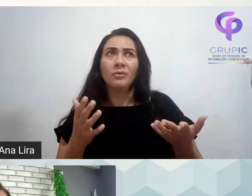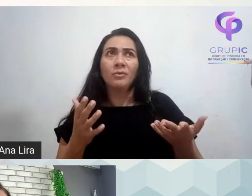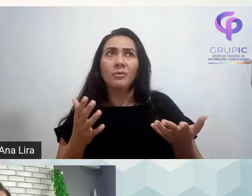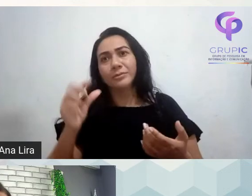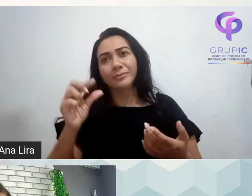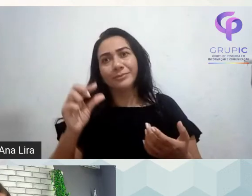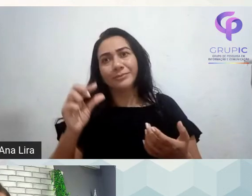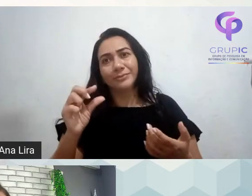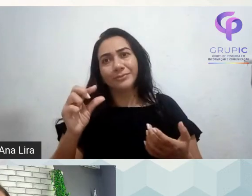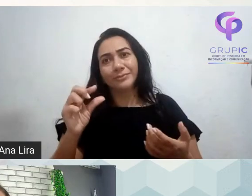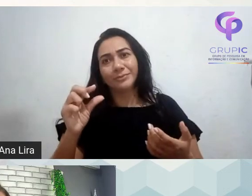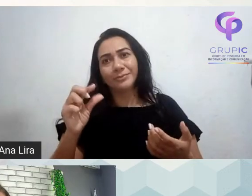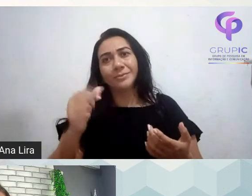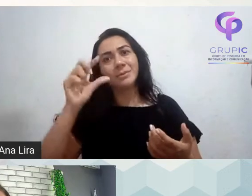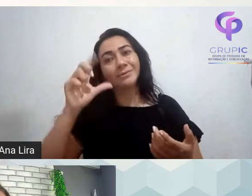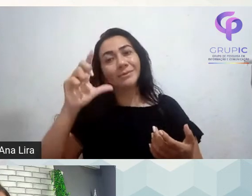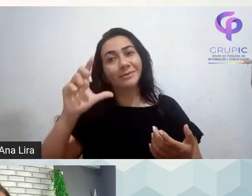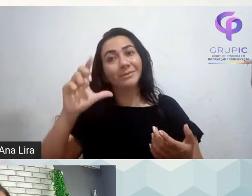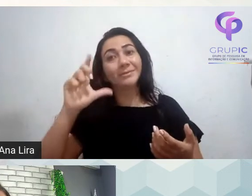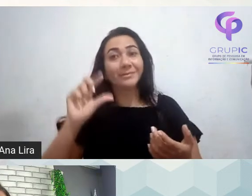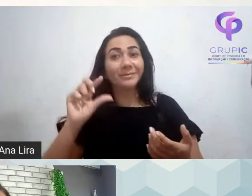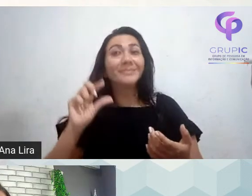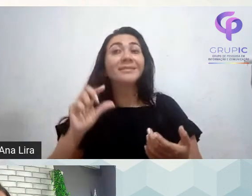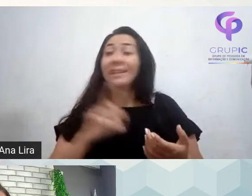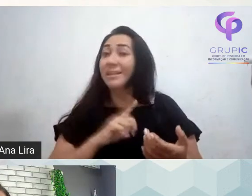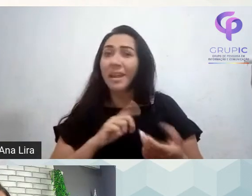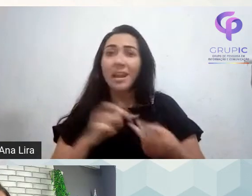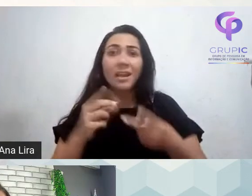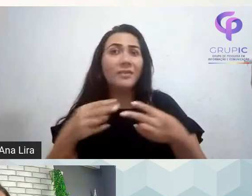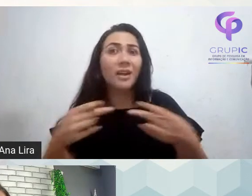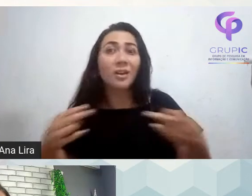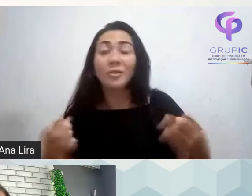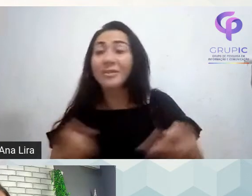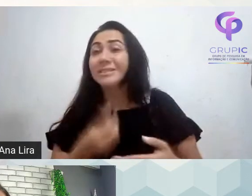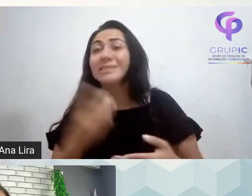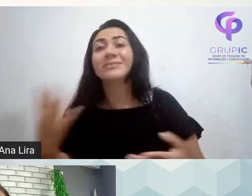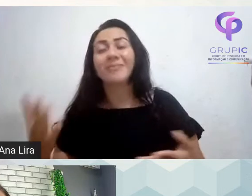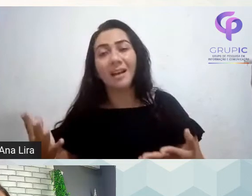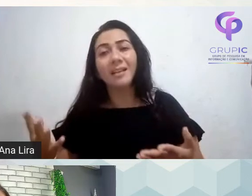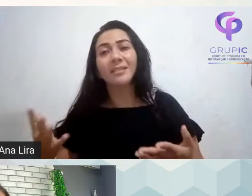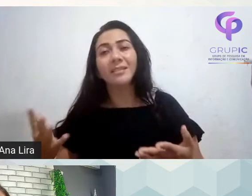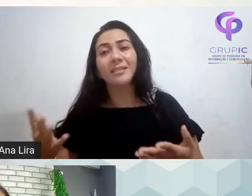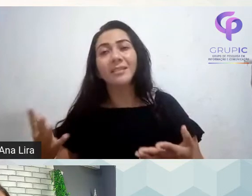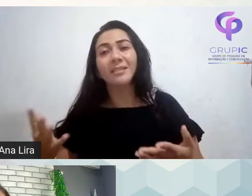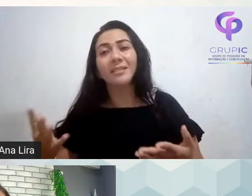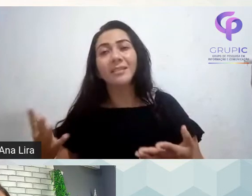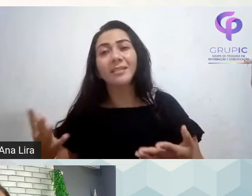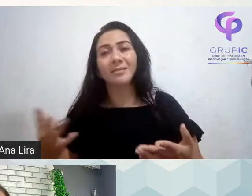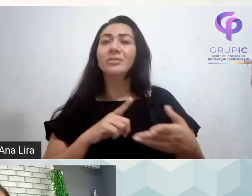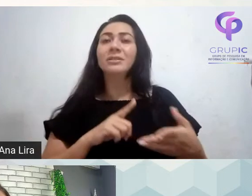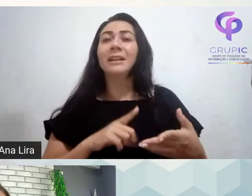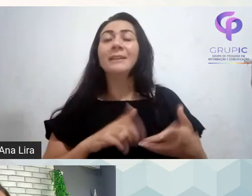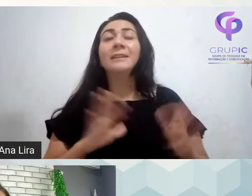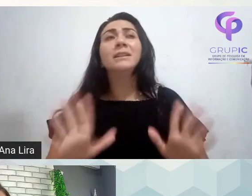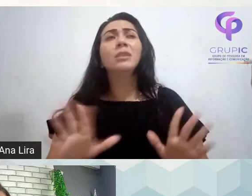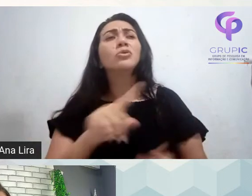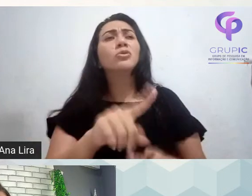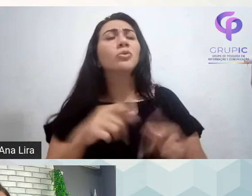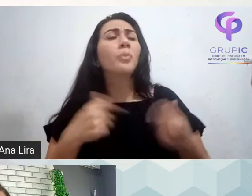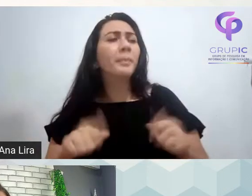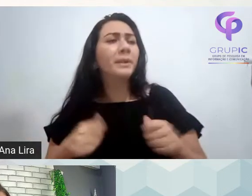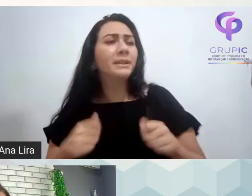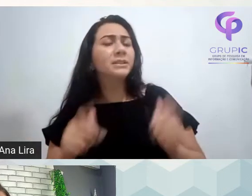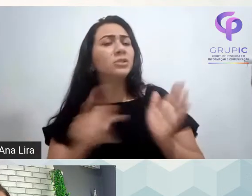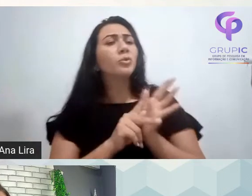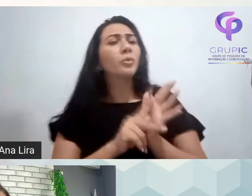mais caro ou um pouco mais baixo, né? Então, para a tua demanda, né, para a tua necessidade, é importante ser bem